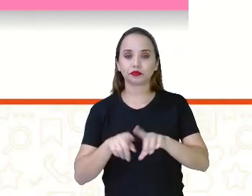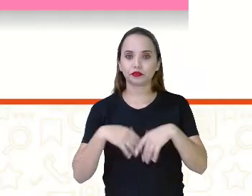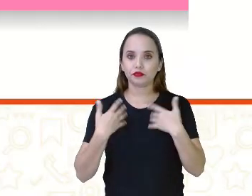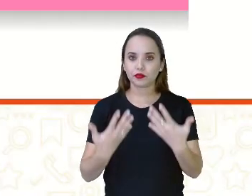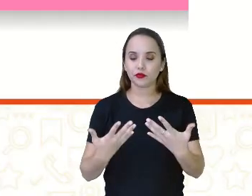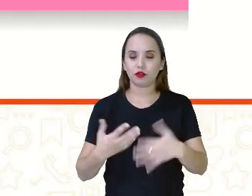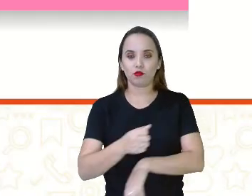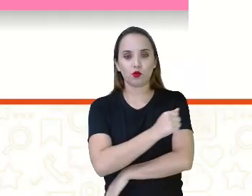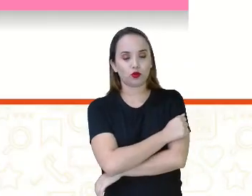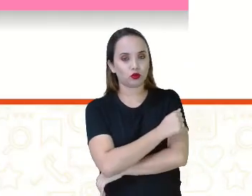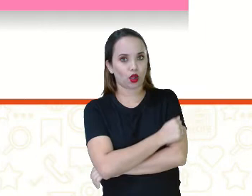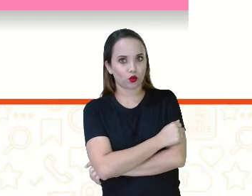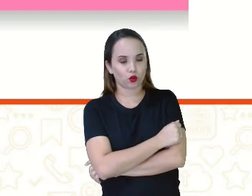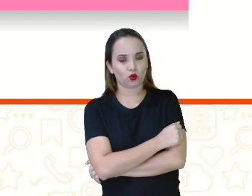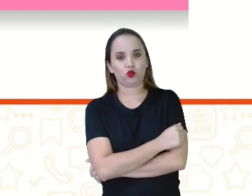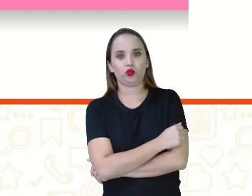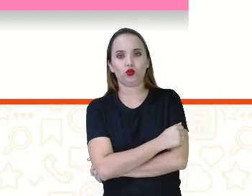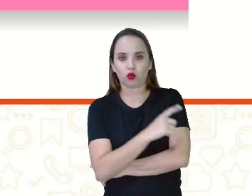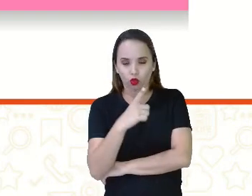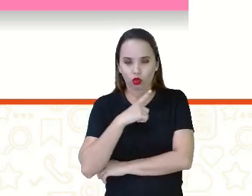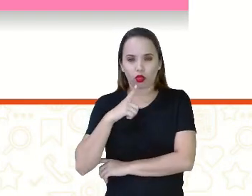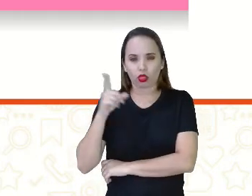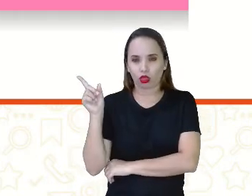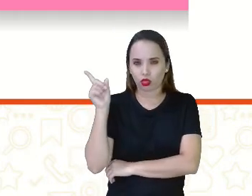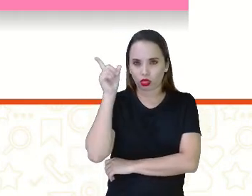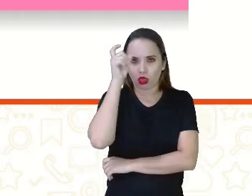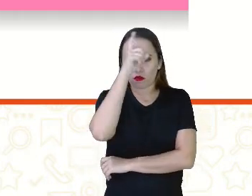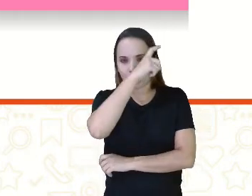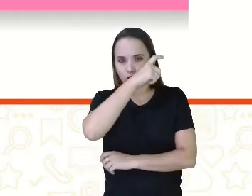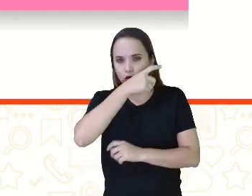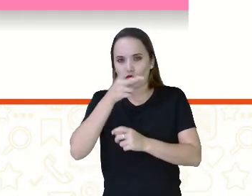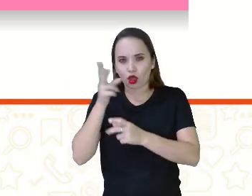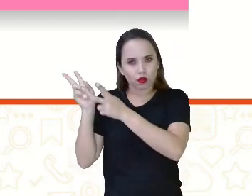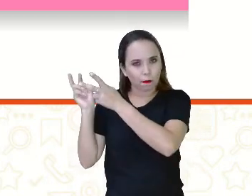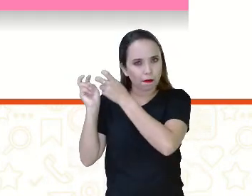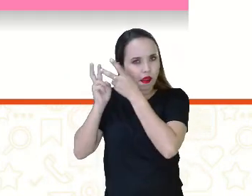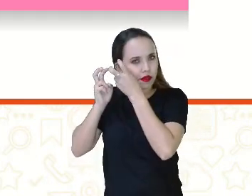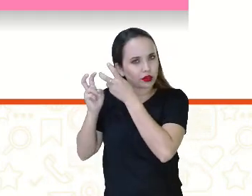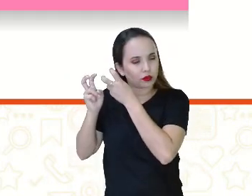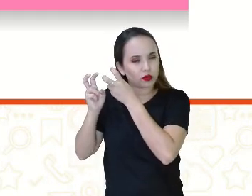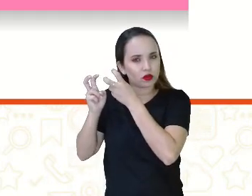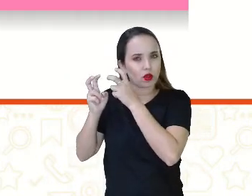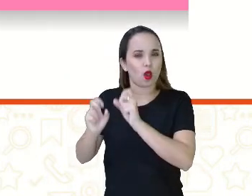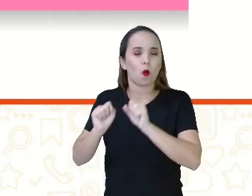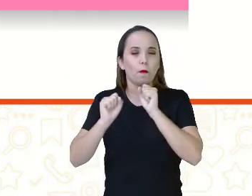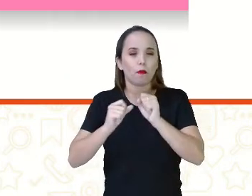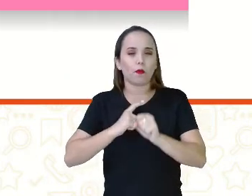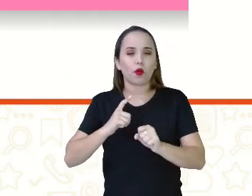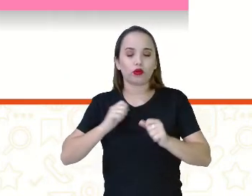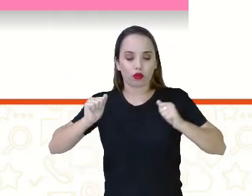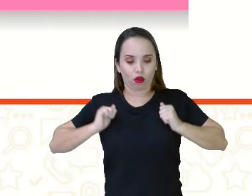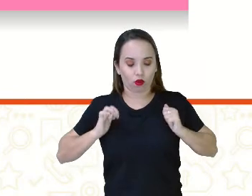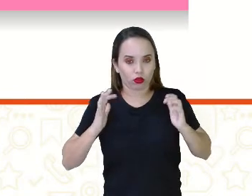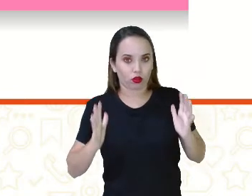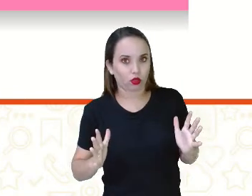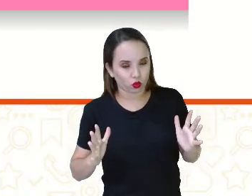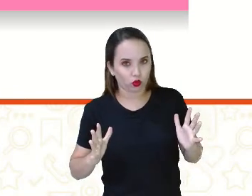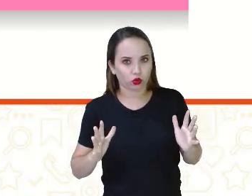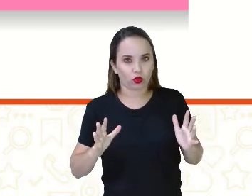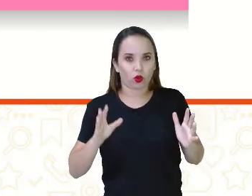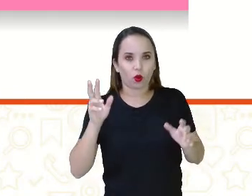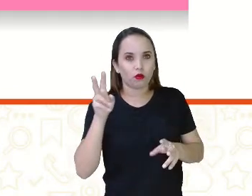Estudantes com dificuldade na percepção auditiva podem apresentar atitudes como